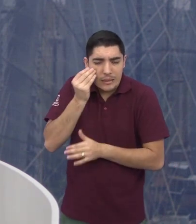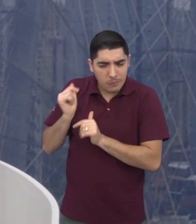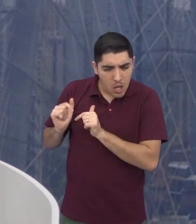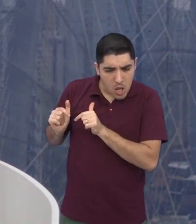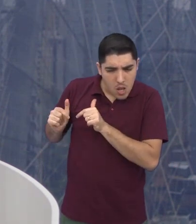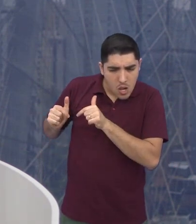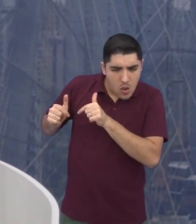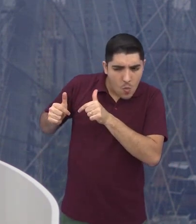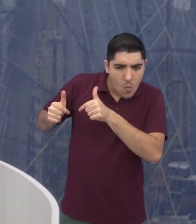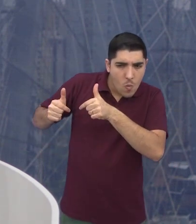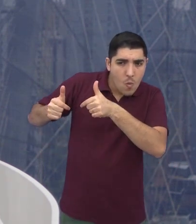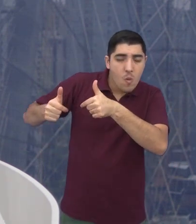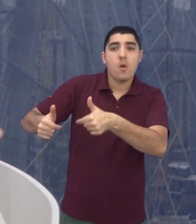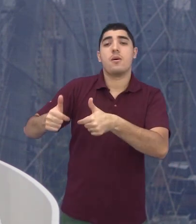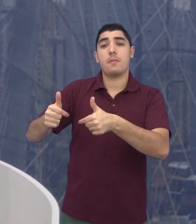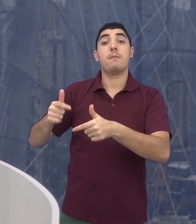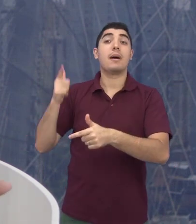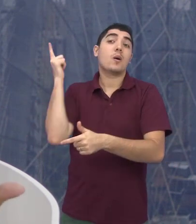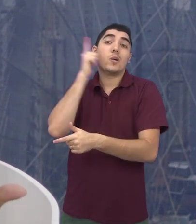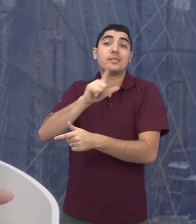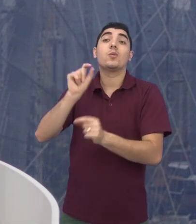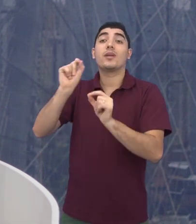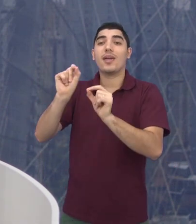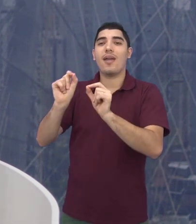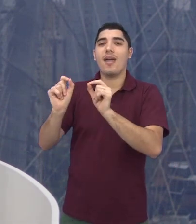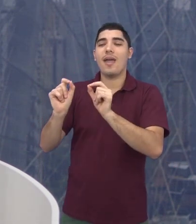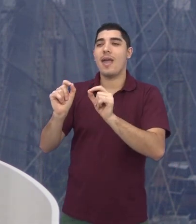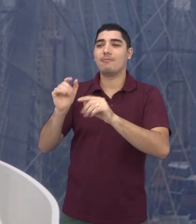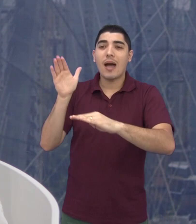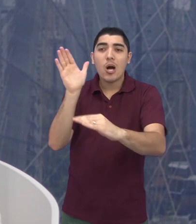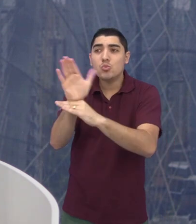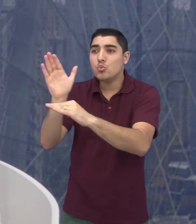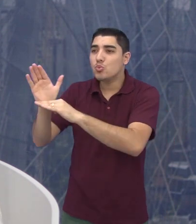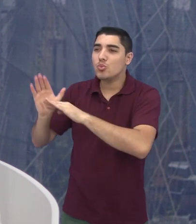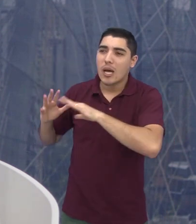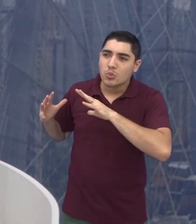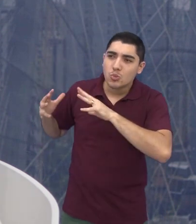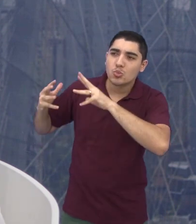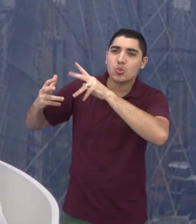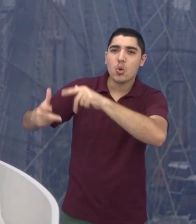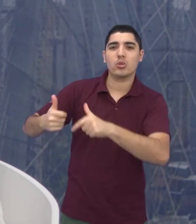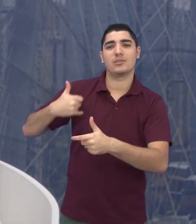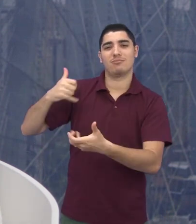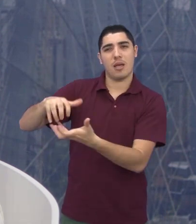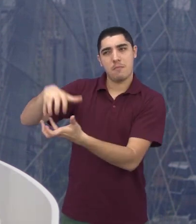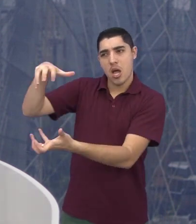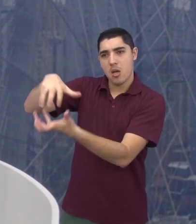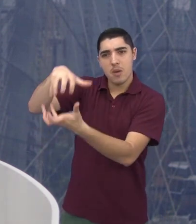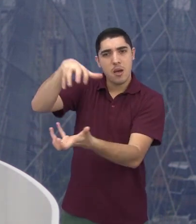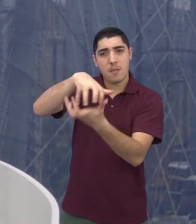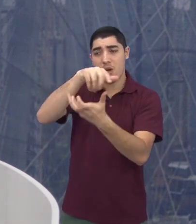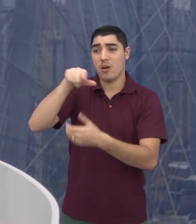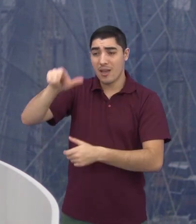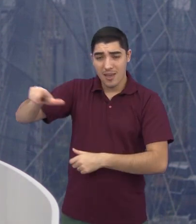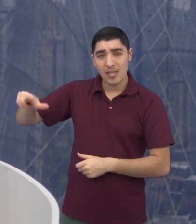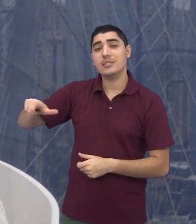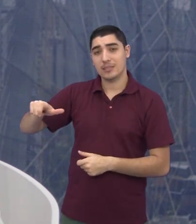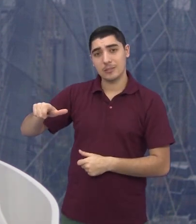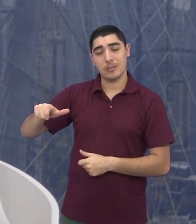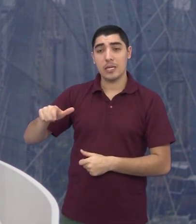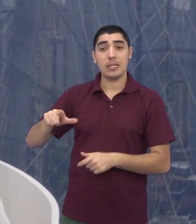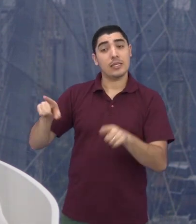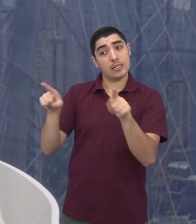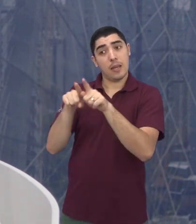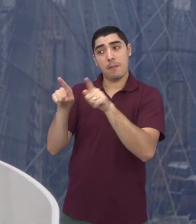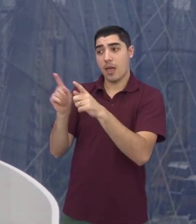aí para atender as necessidades, né, e as possibilidades daqueles que estão na fase da velhice e